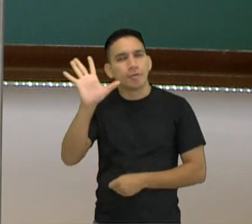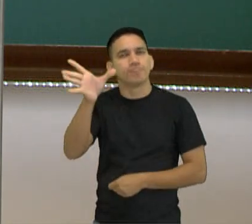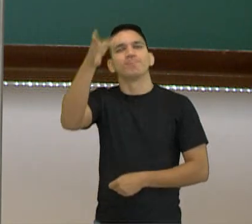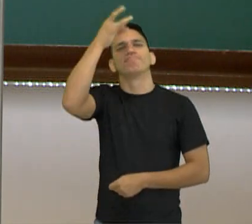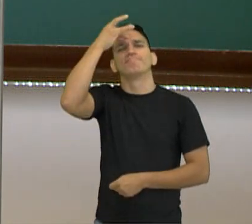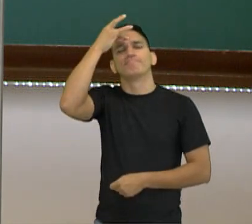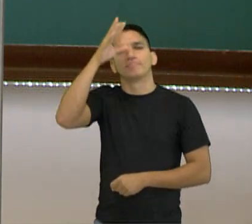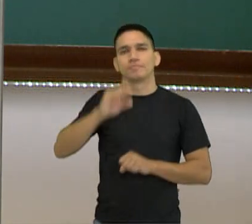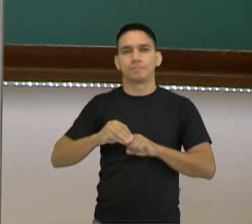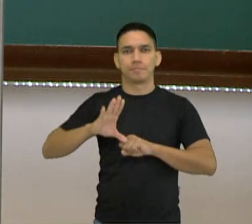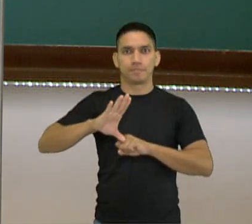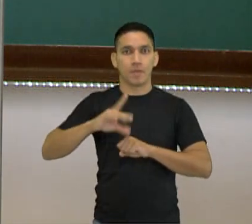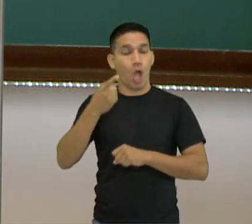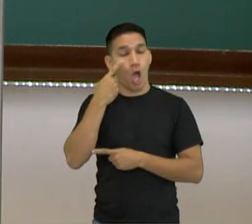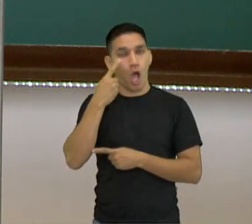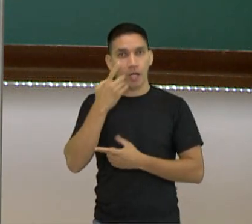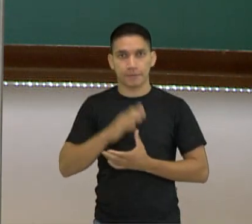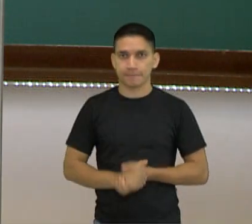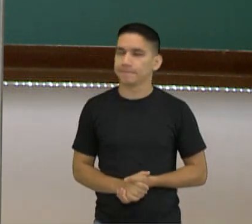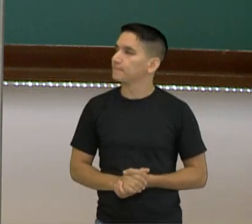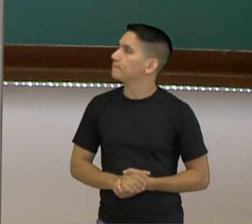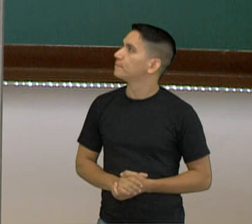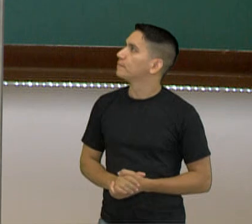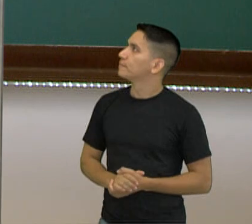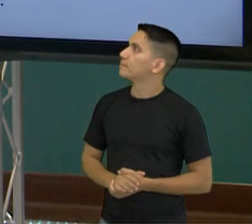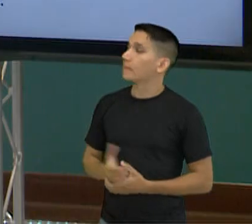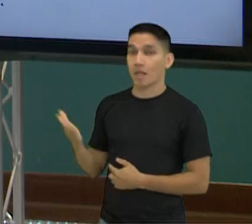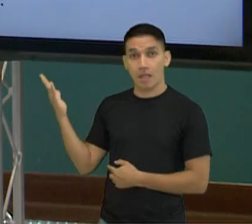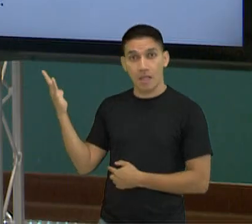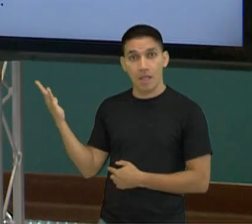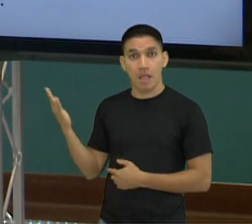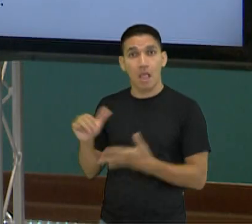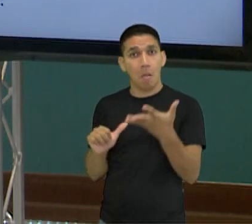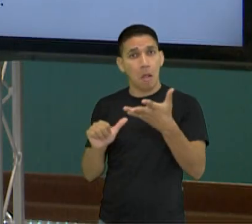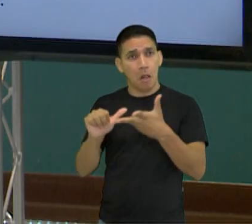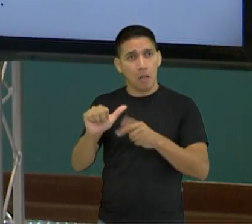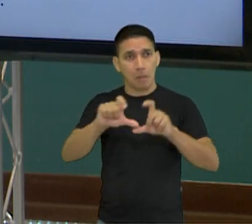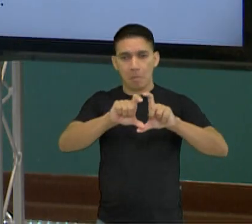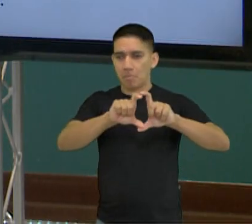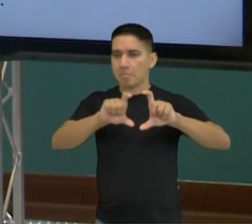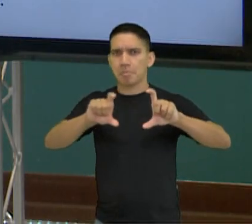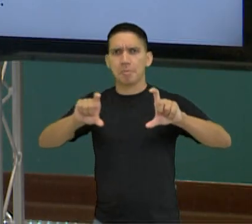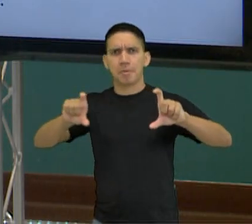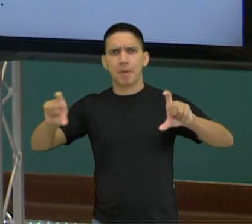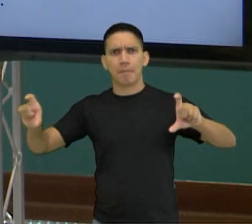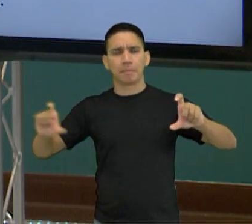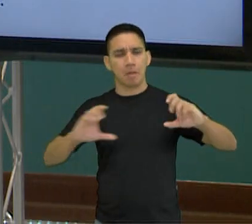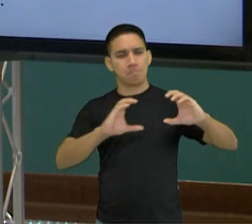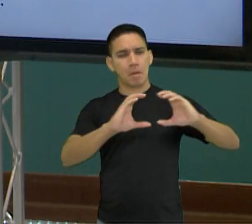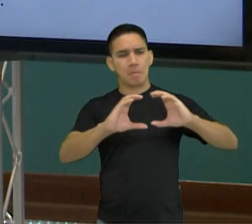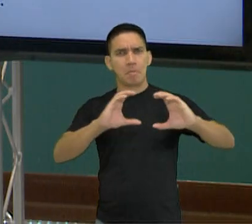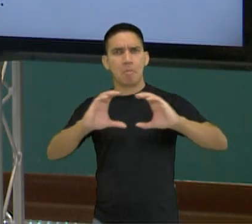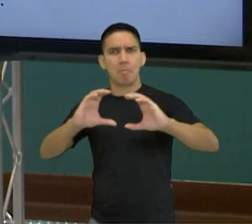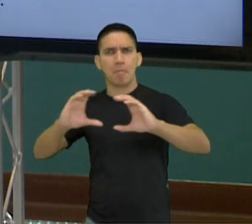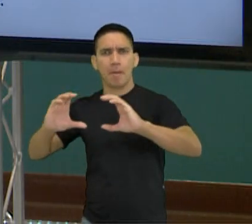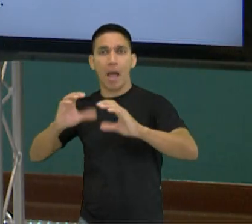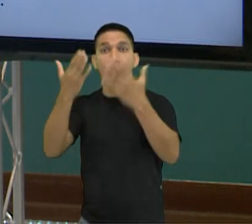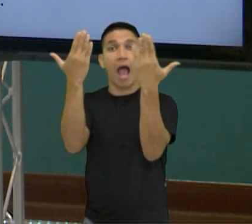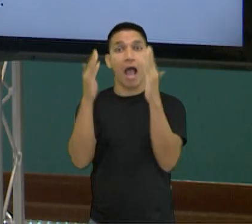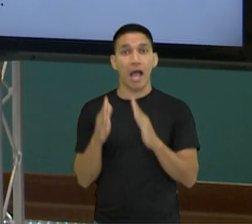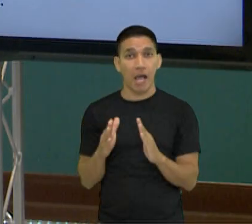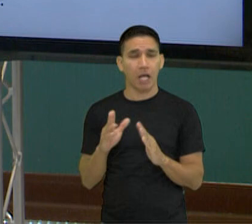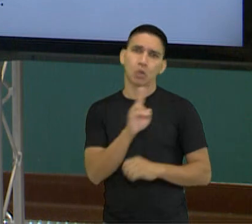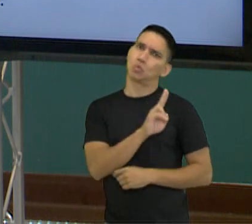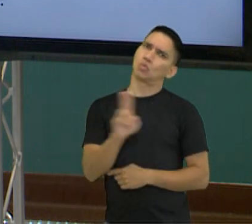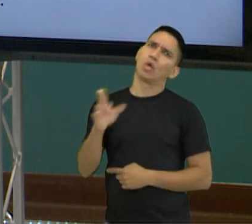este conhecimento. Observe, nós temos aqui esta substância, tá? E vamos analisar o seu nome.